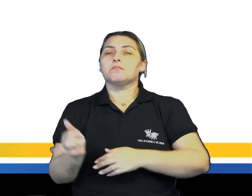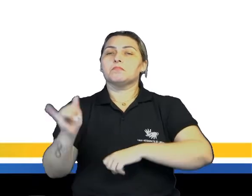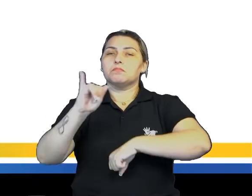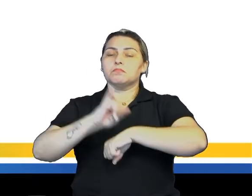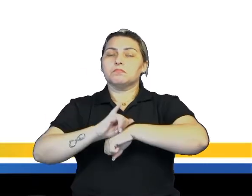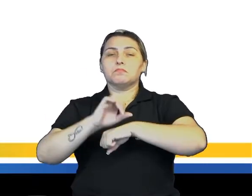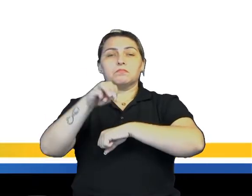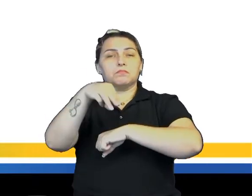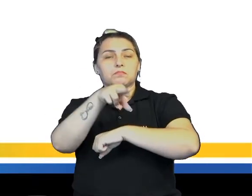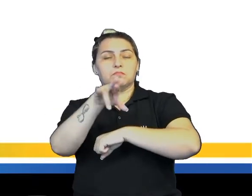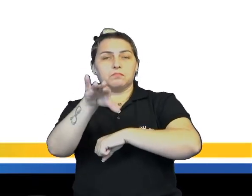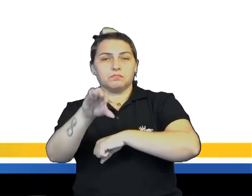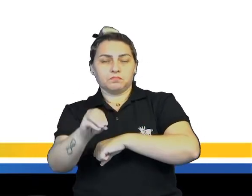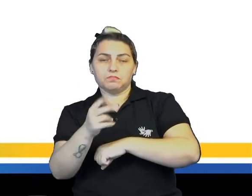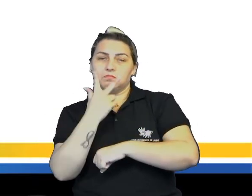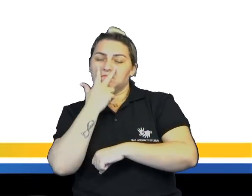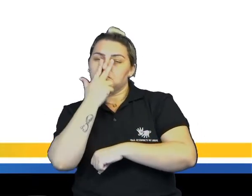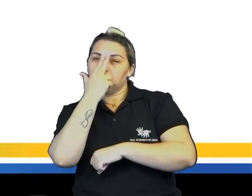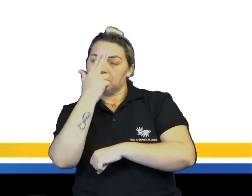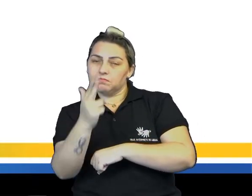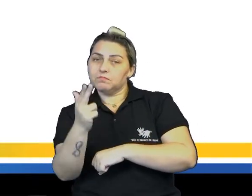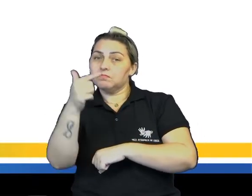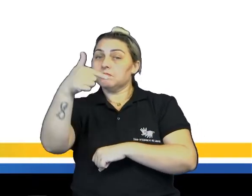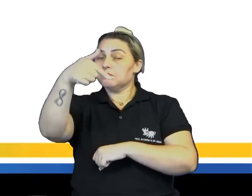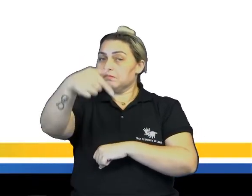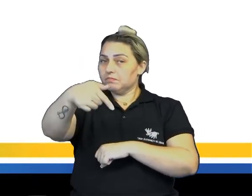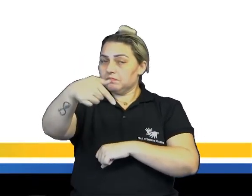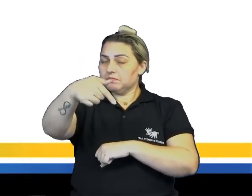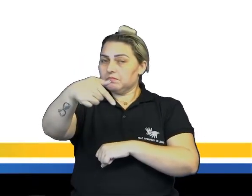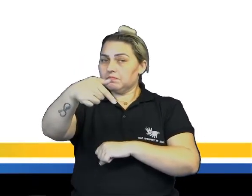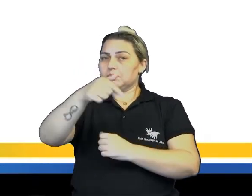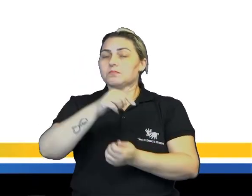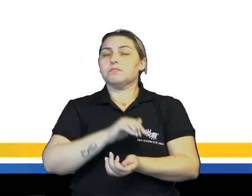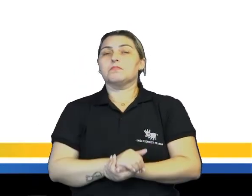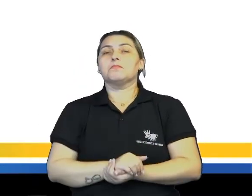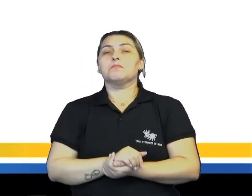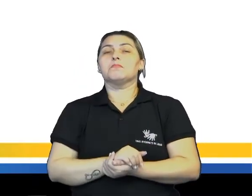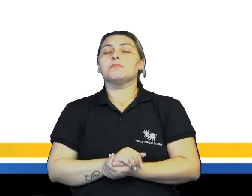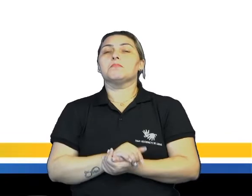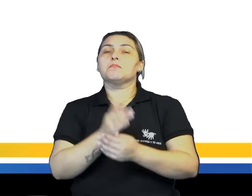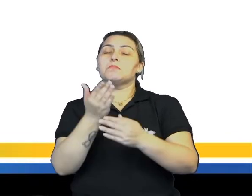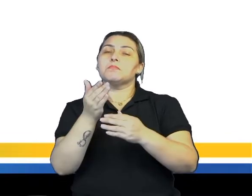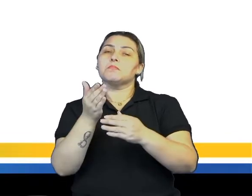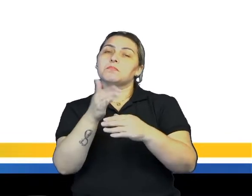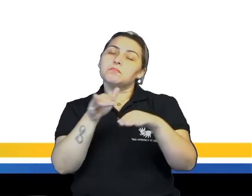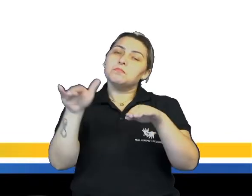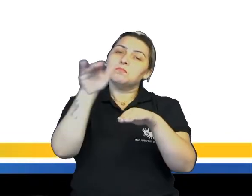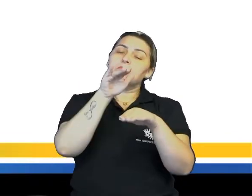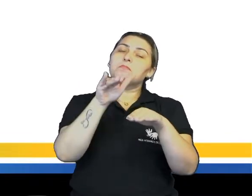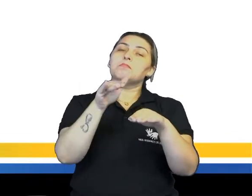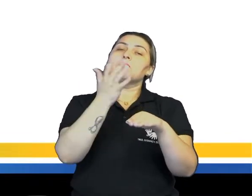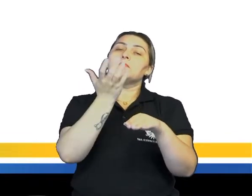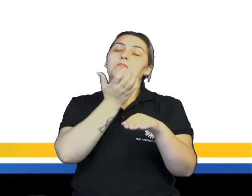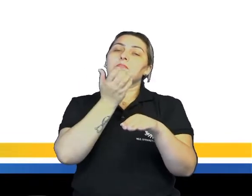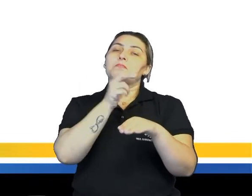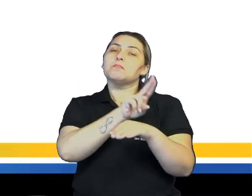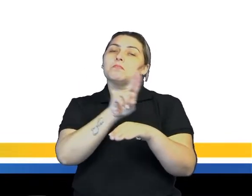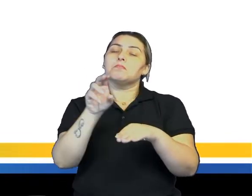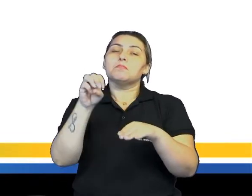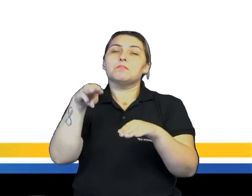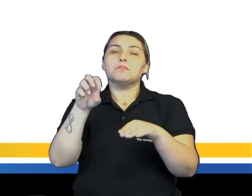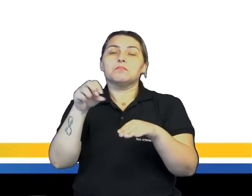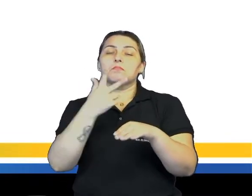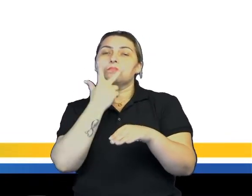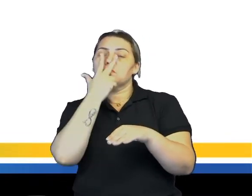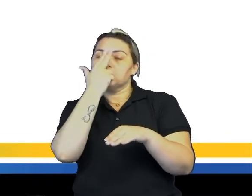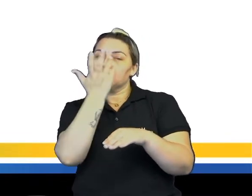nome maior, ele parece um 7. E o sinal que está acima do nome menor, ele parece o número